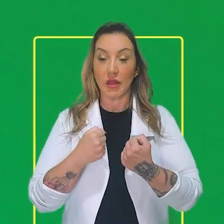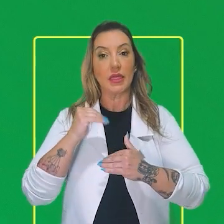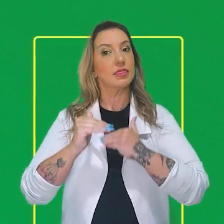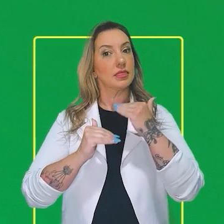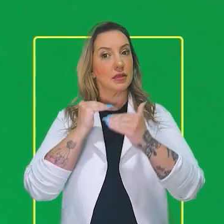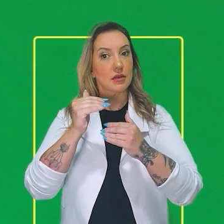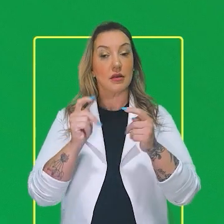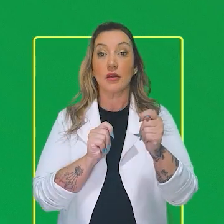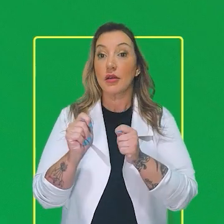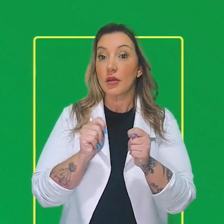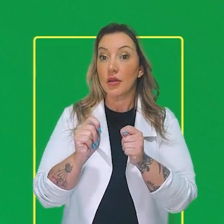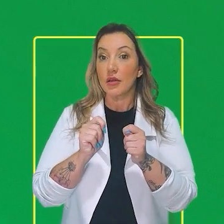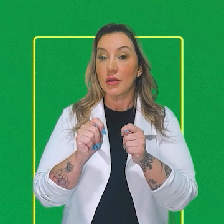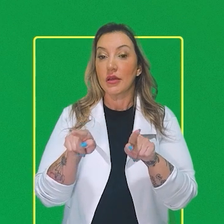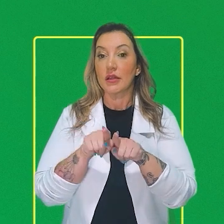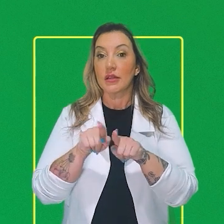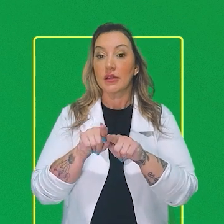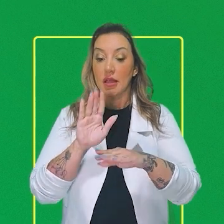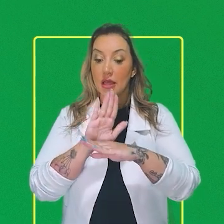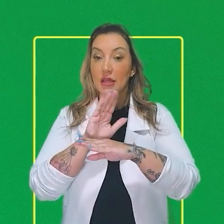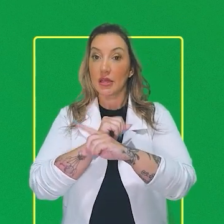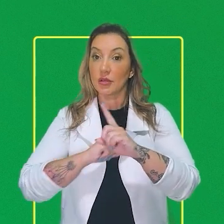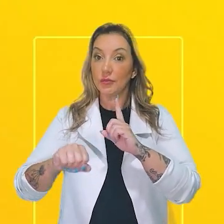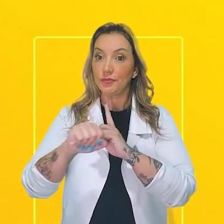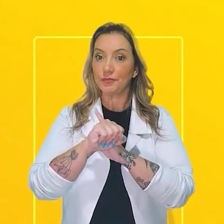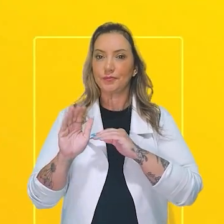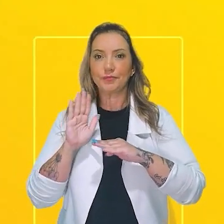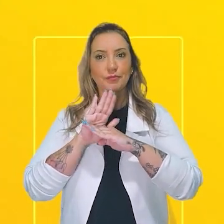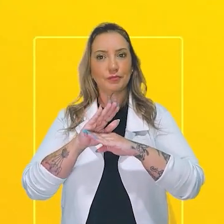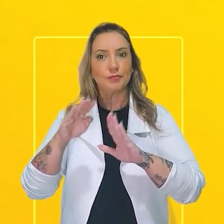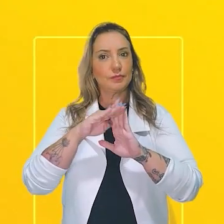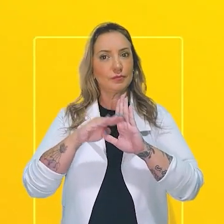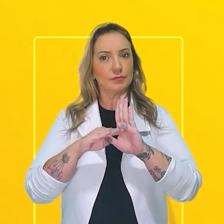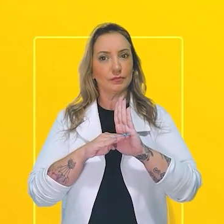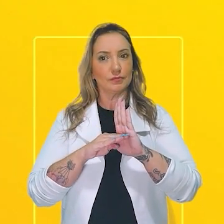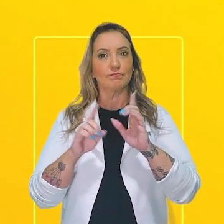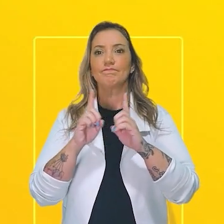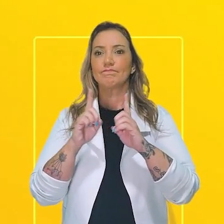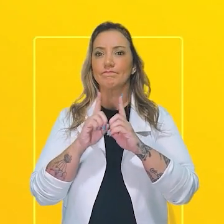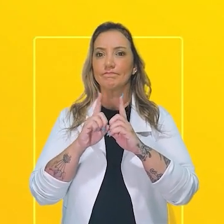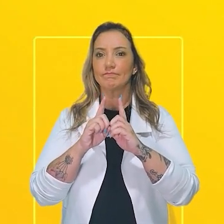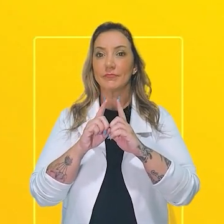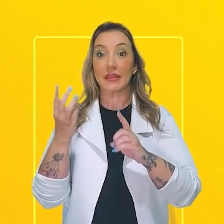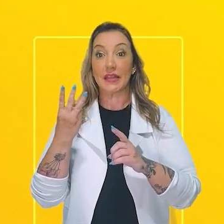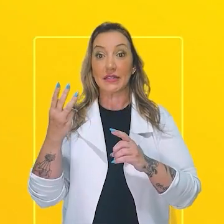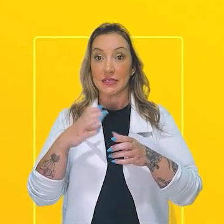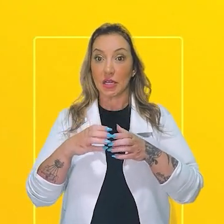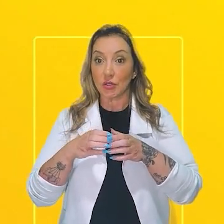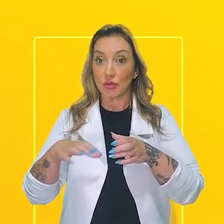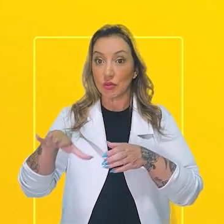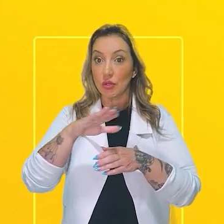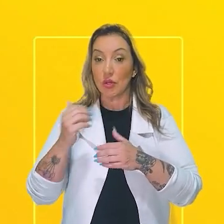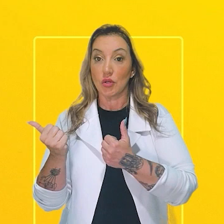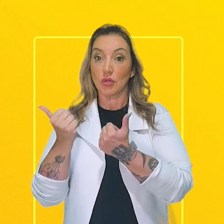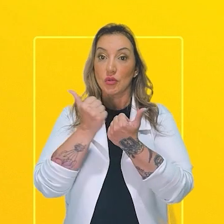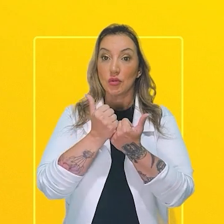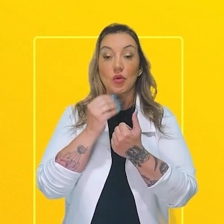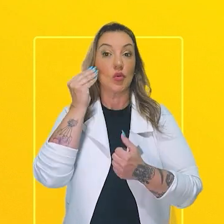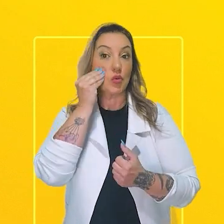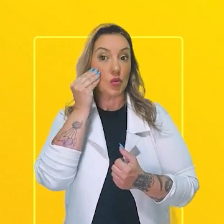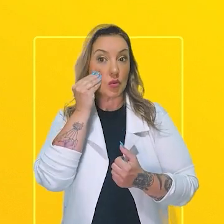fortalecimento do desenvolvimento econômico e da assistência social. Apoiamos programas, serviços e atividades do terceiro setor que dão